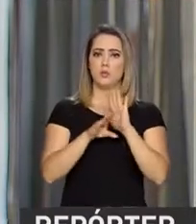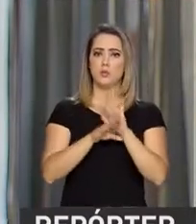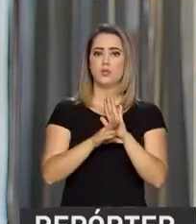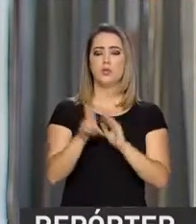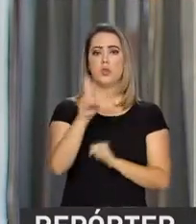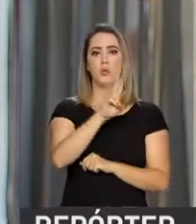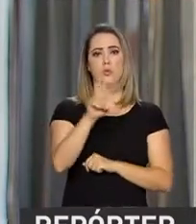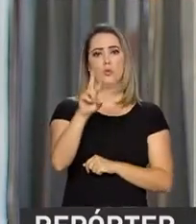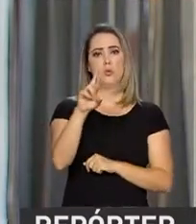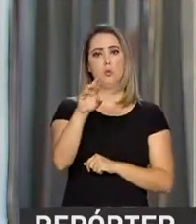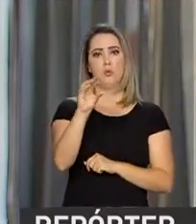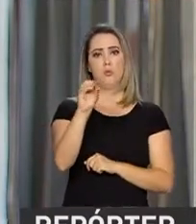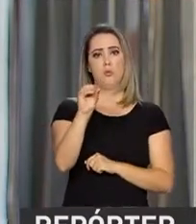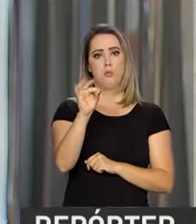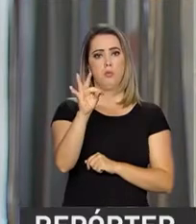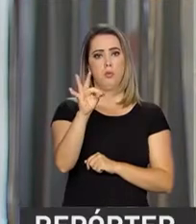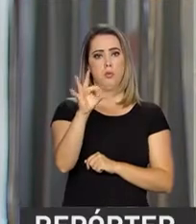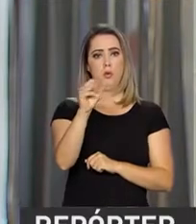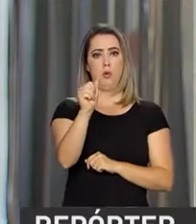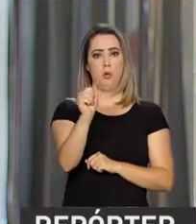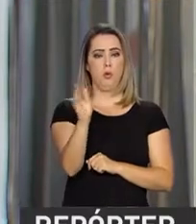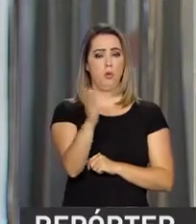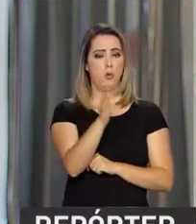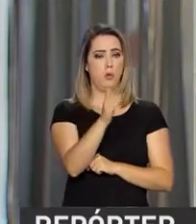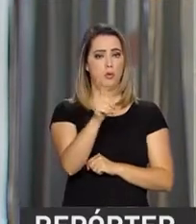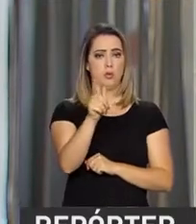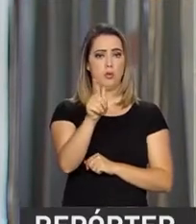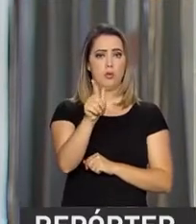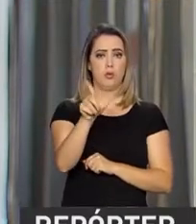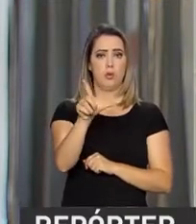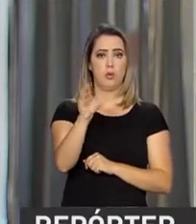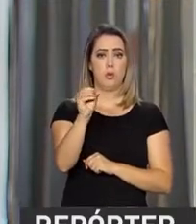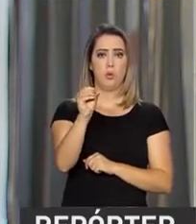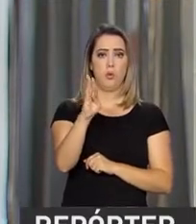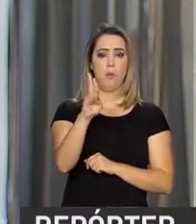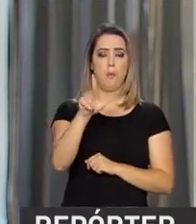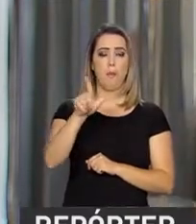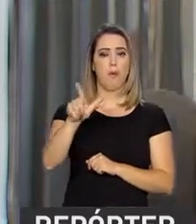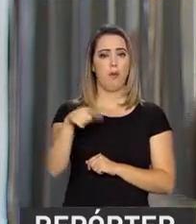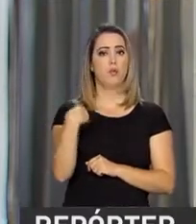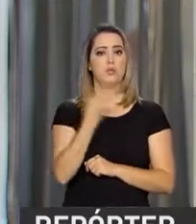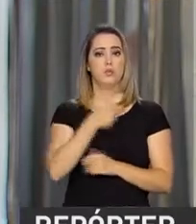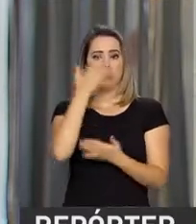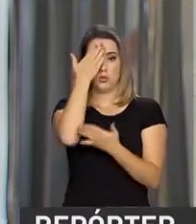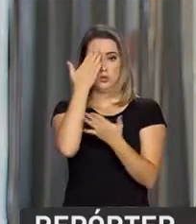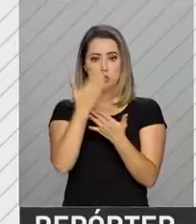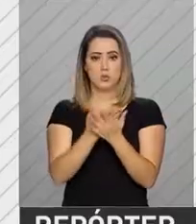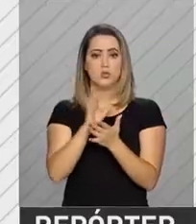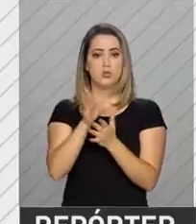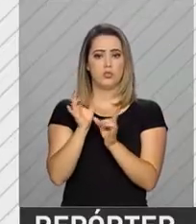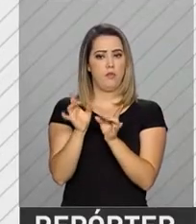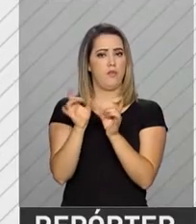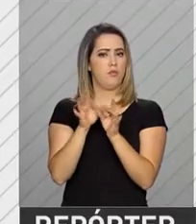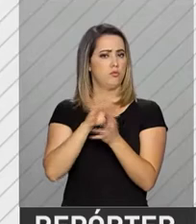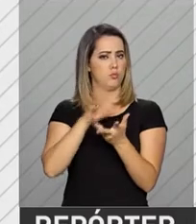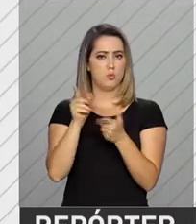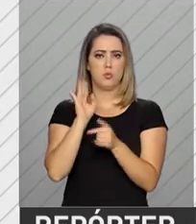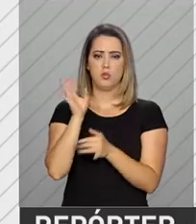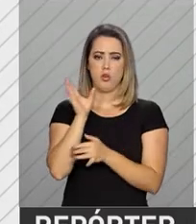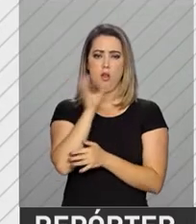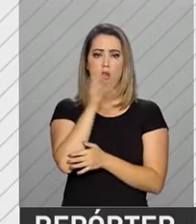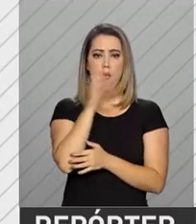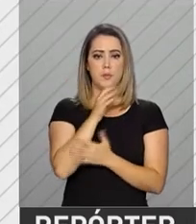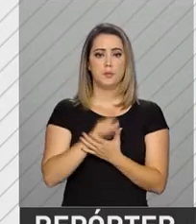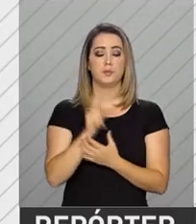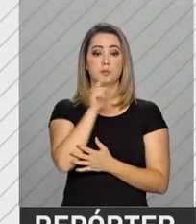breve, nós já estaremos embarcando algum pedido. Acreditamos muito nisso. O Rota Global é um